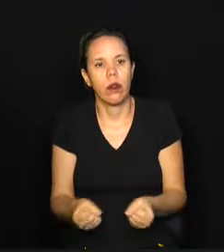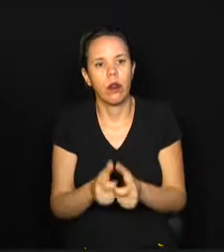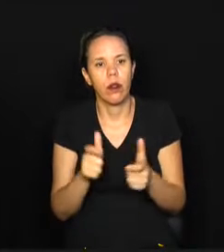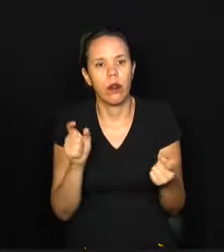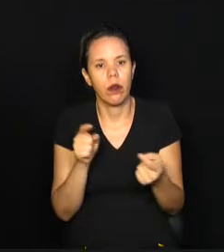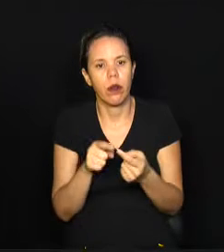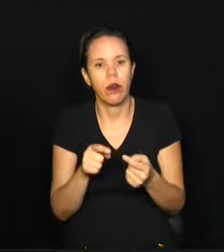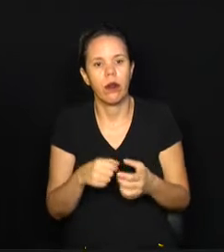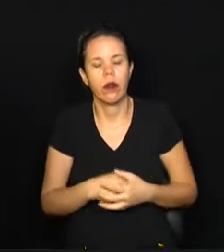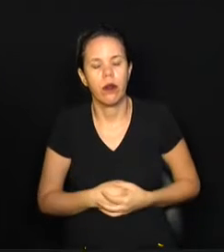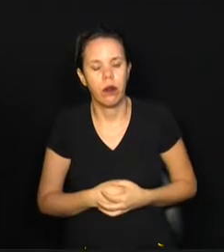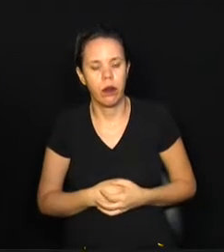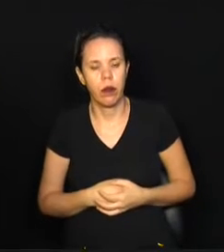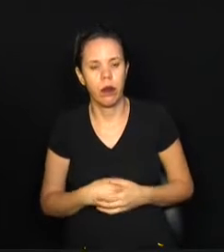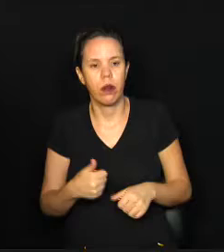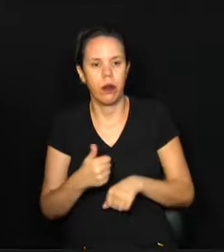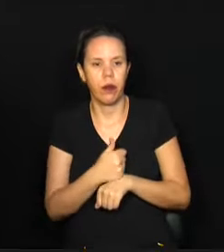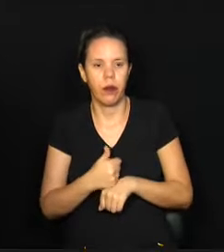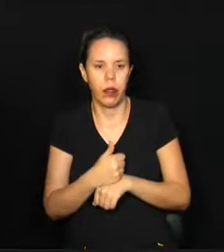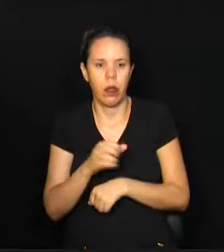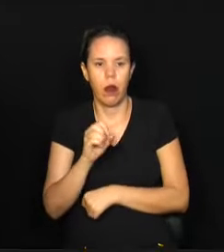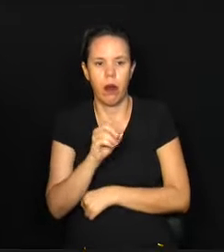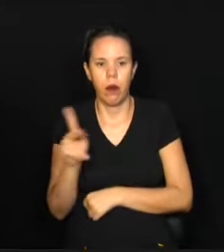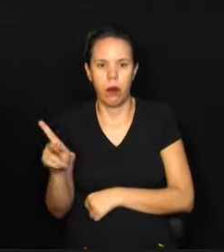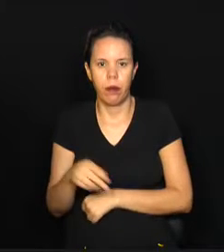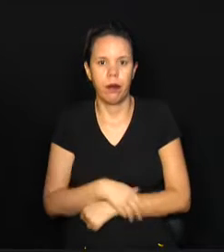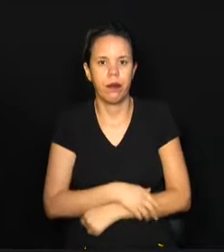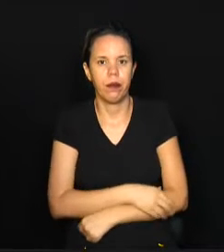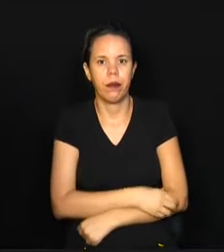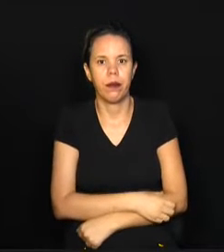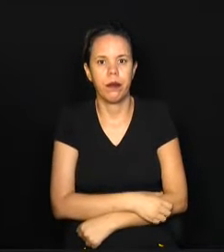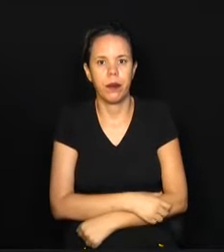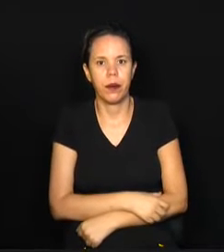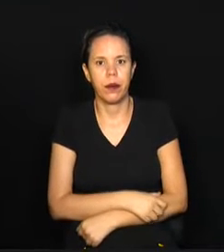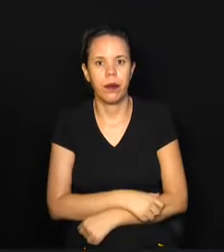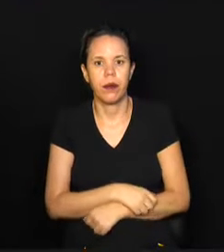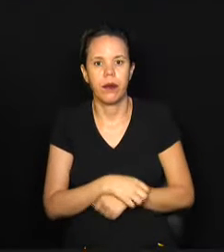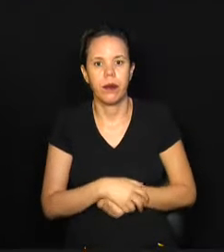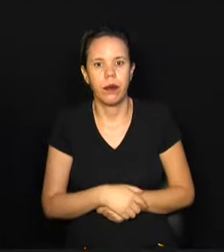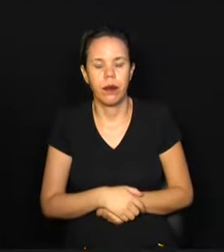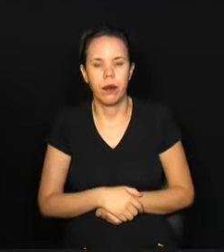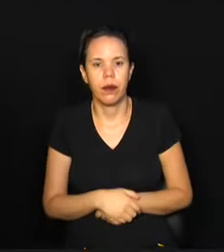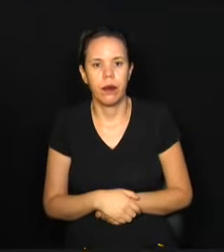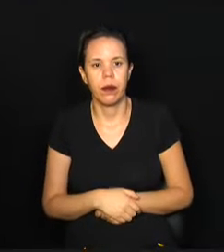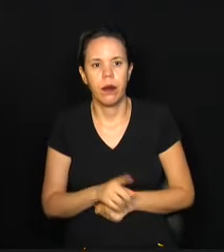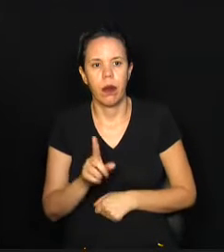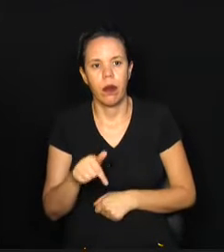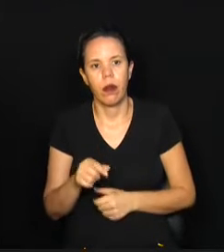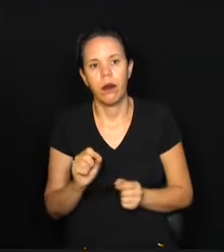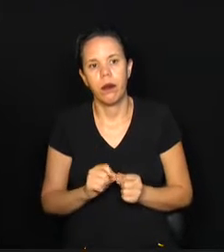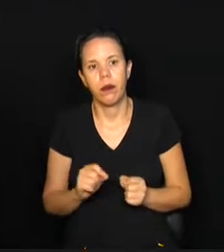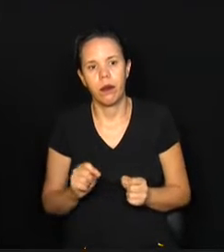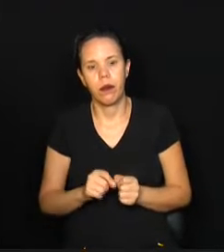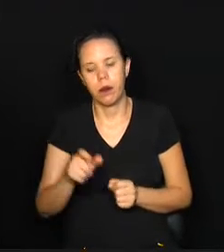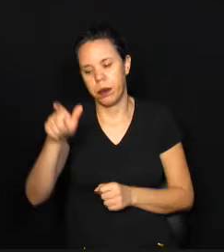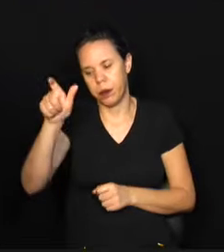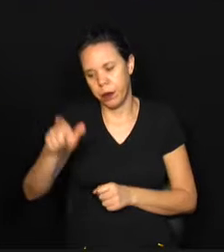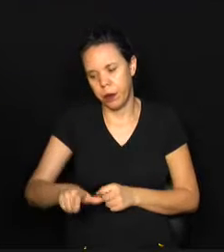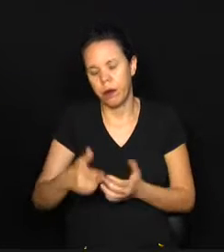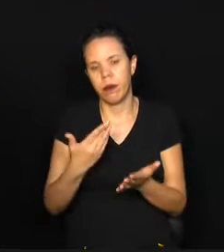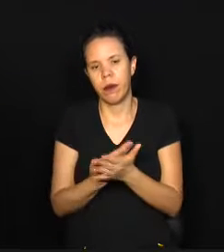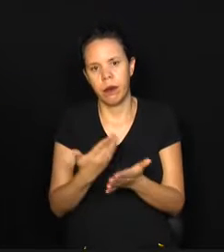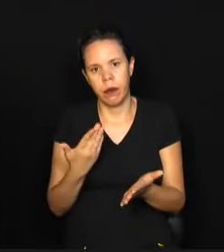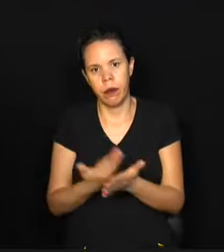direta da optometria. Então, o optometrista é uma pessoa que estuda,